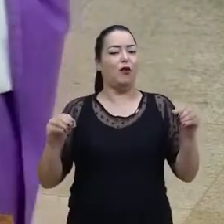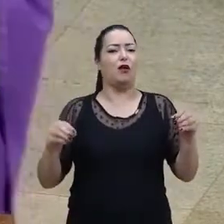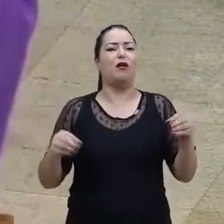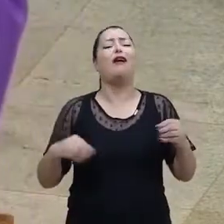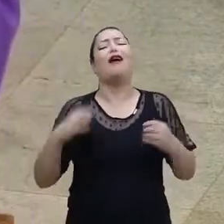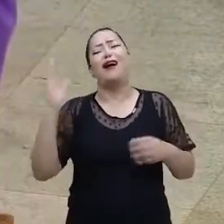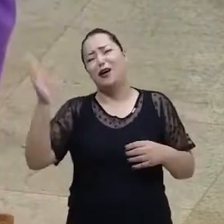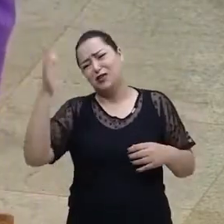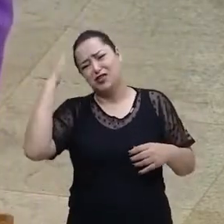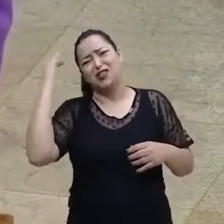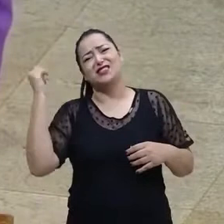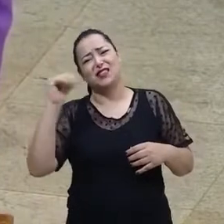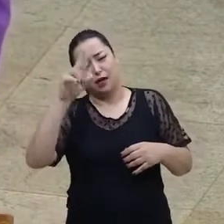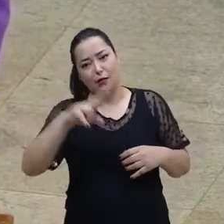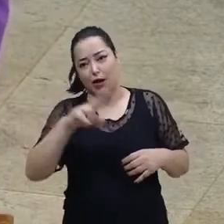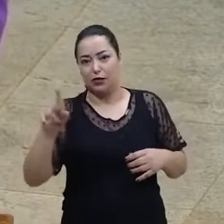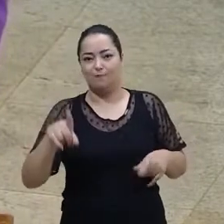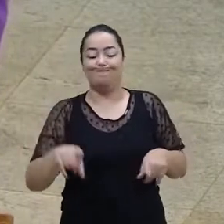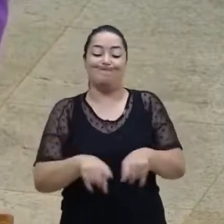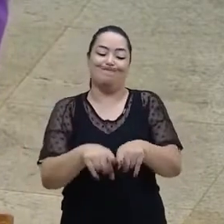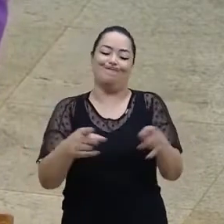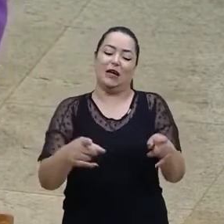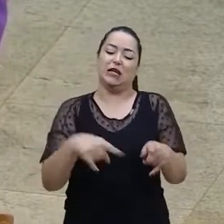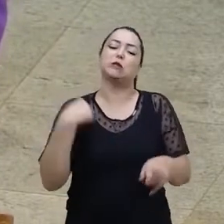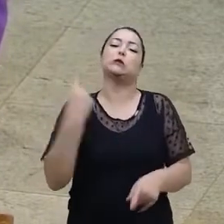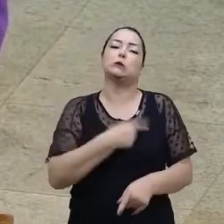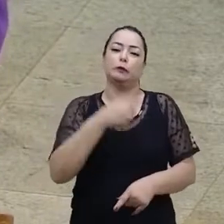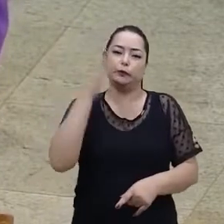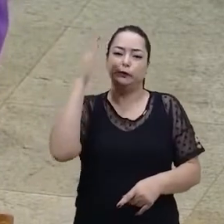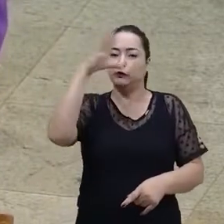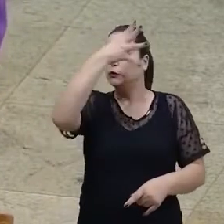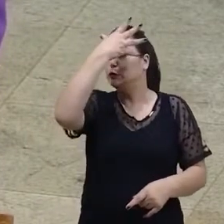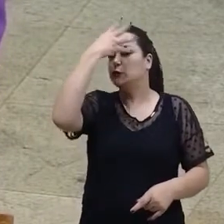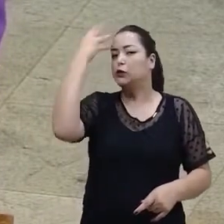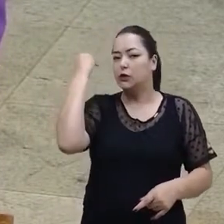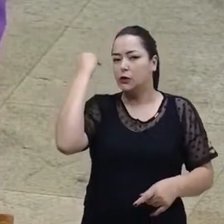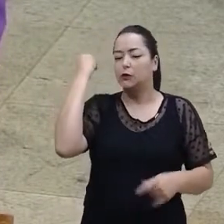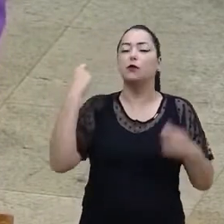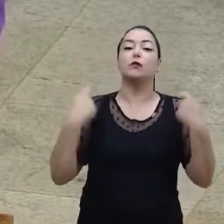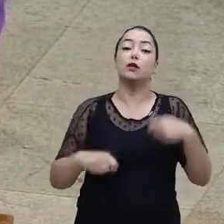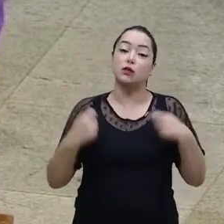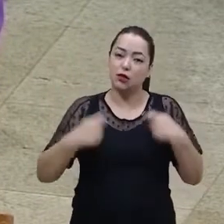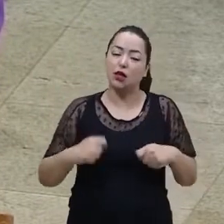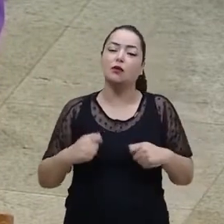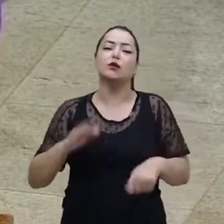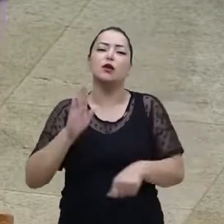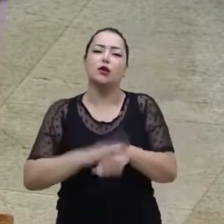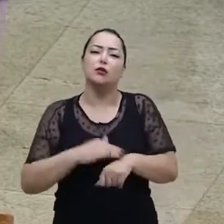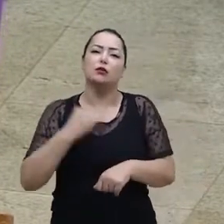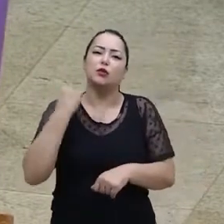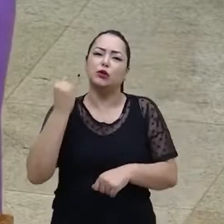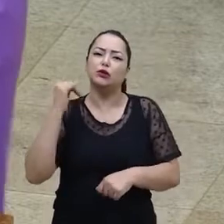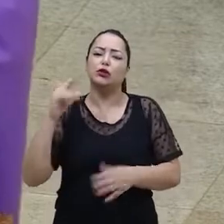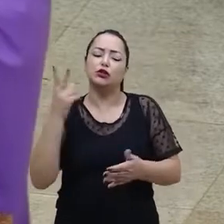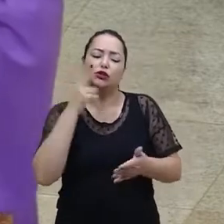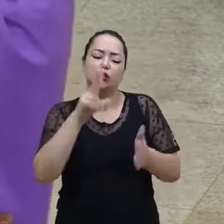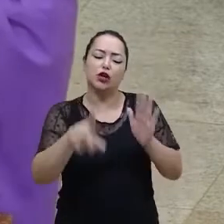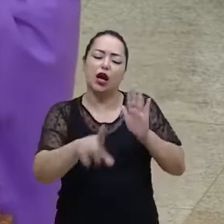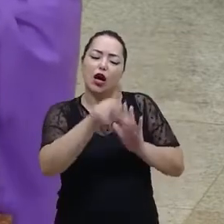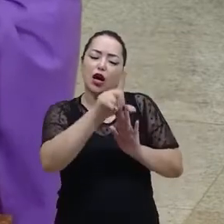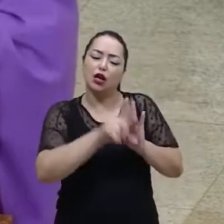mas Padre mas eu já sei disso mas a gente esquece uma vez no ano é importante a liturgia